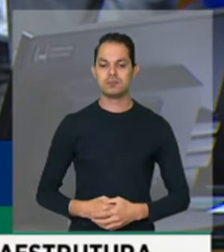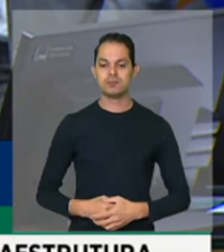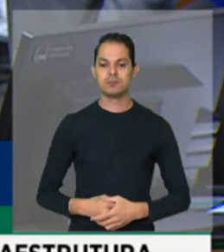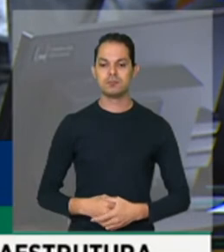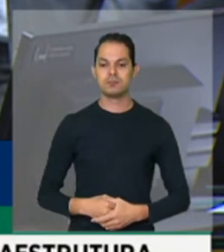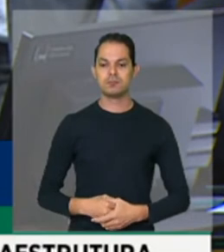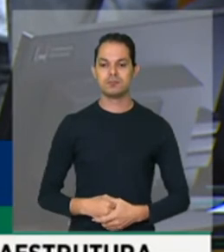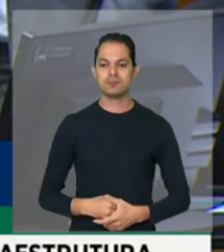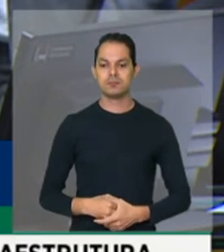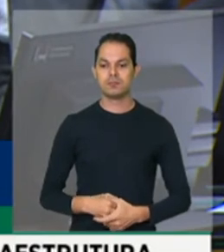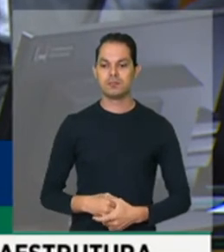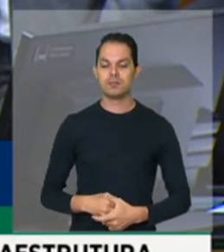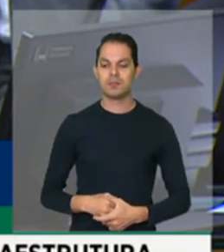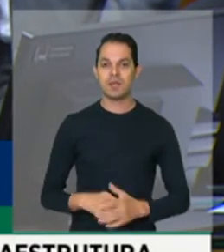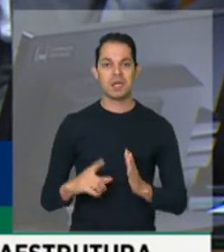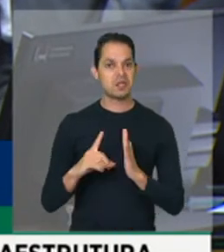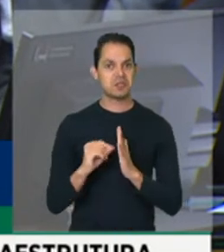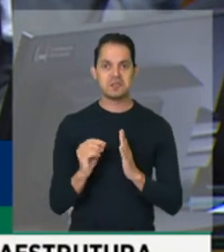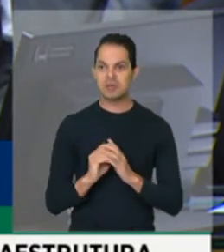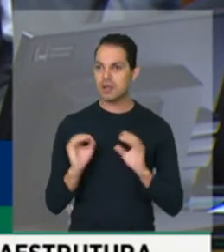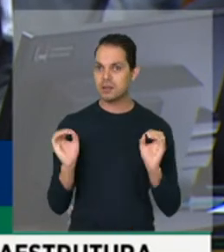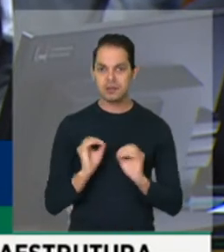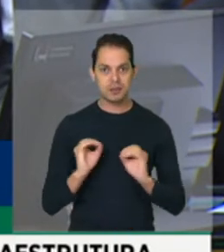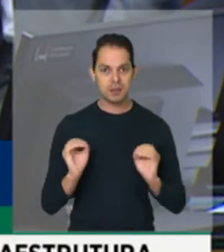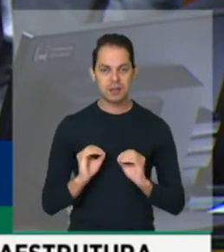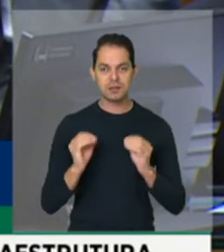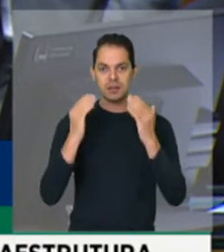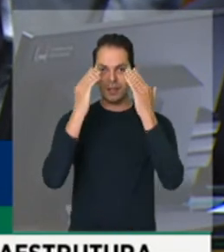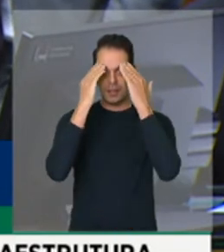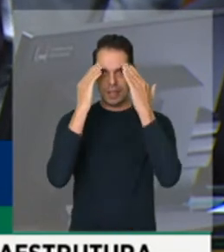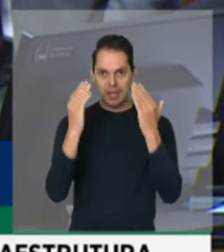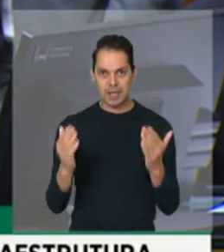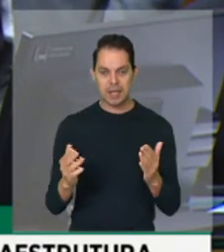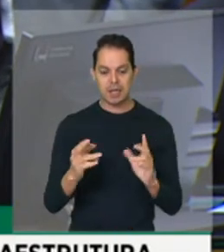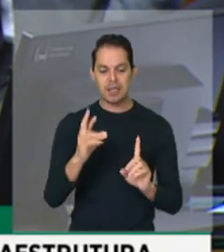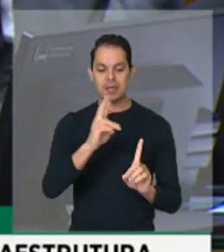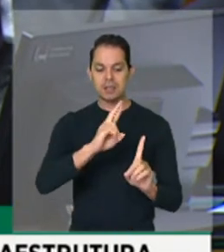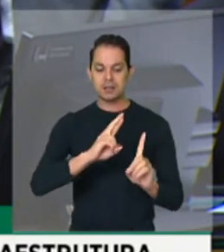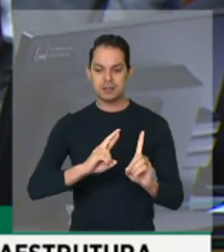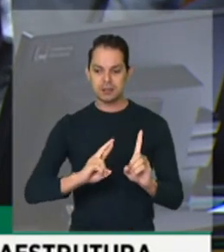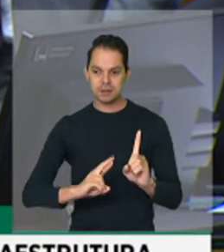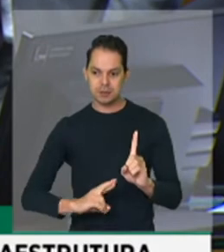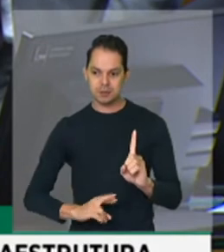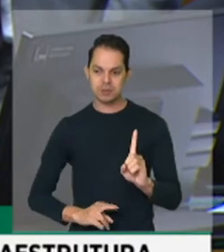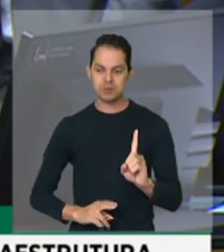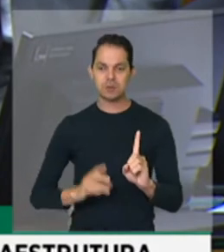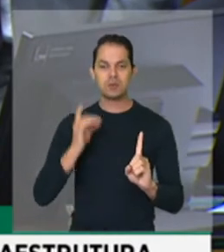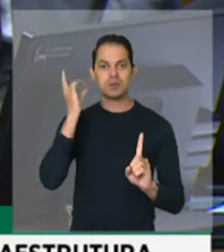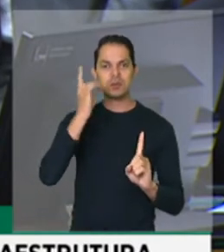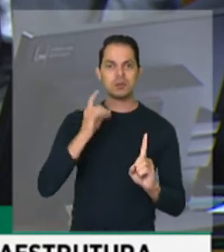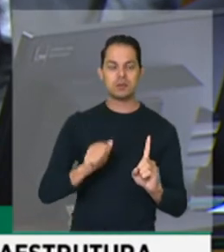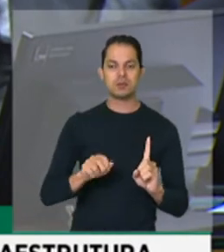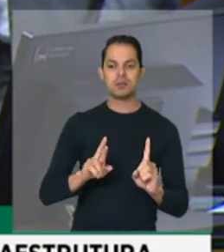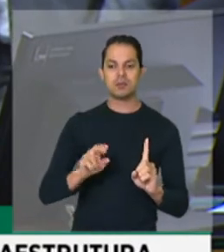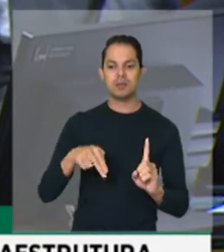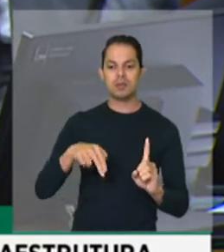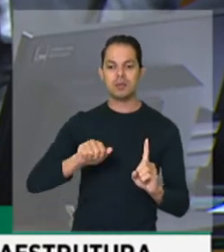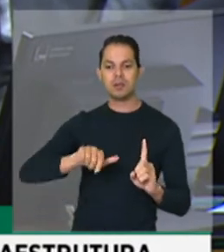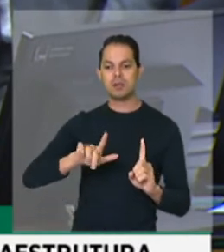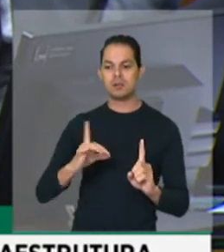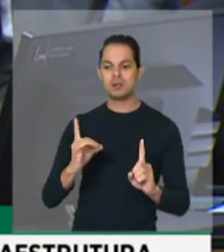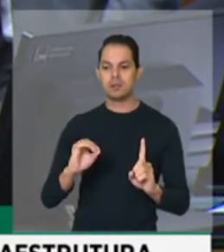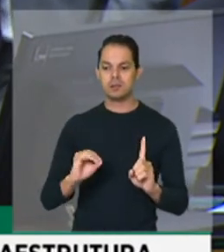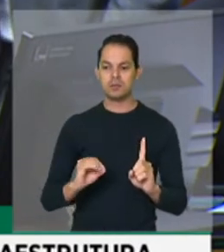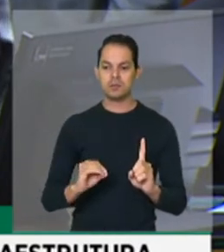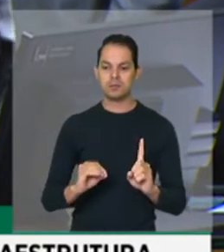Em votação não há destaques, agradeço aí a relatoria do deputado Arnaldo Jardim.